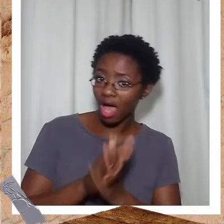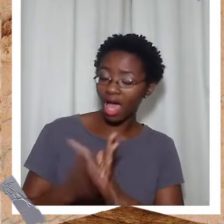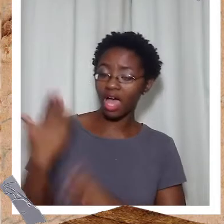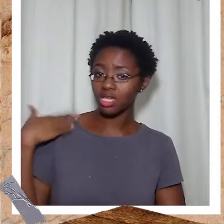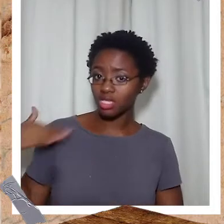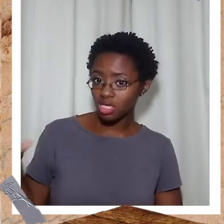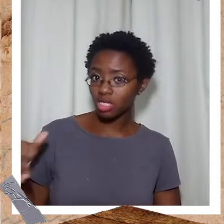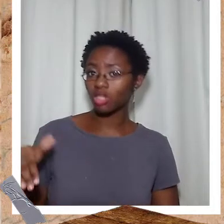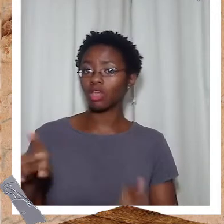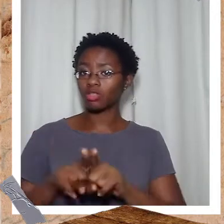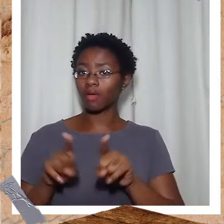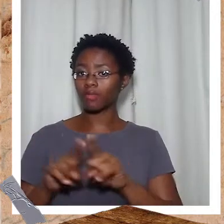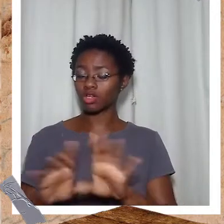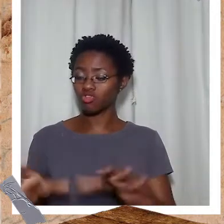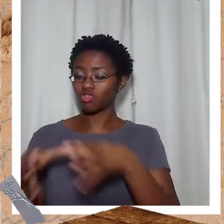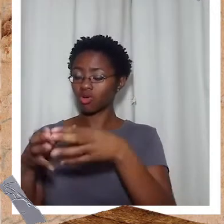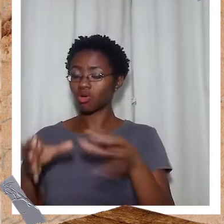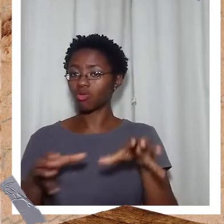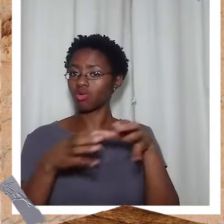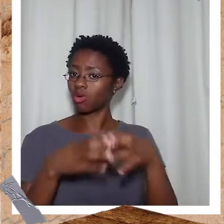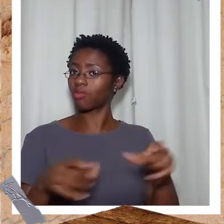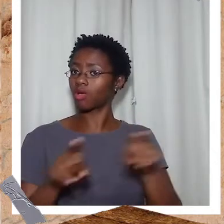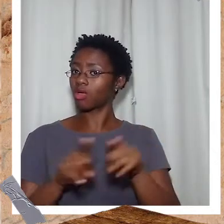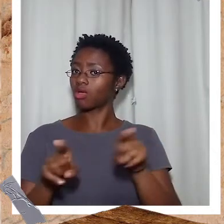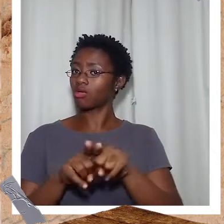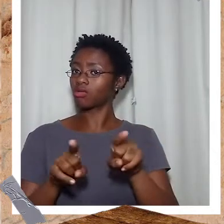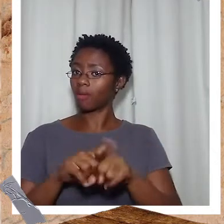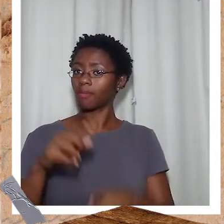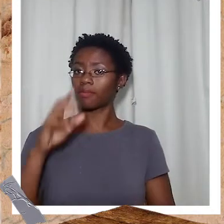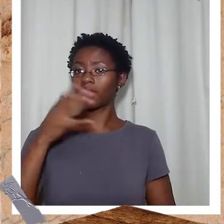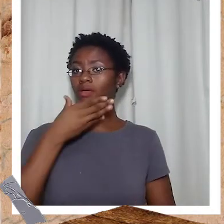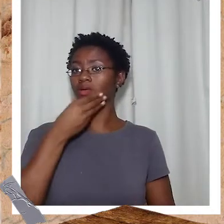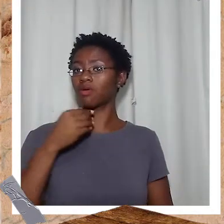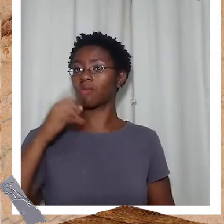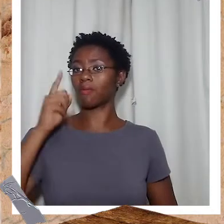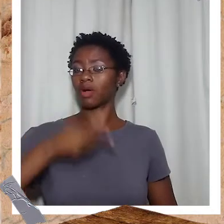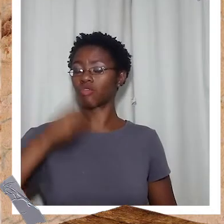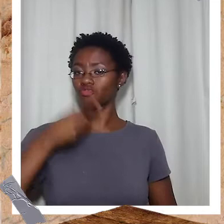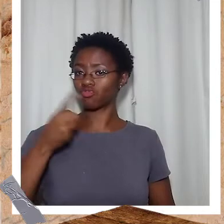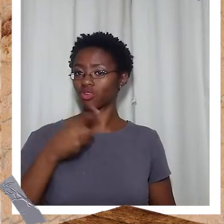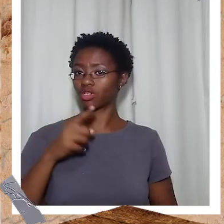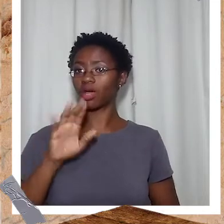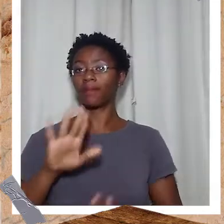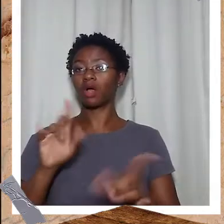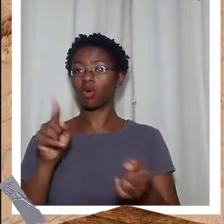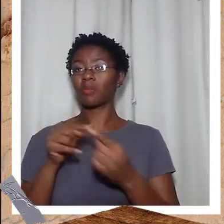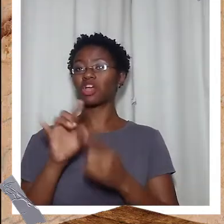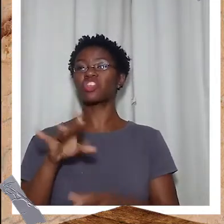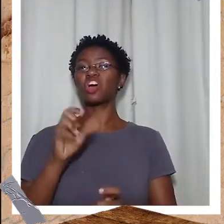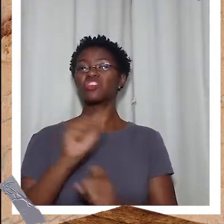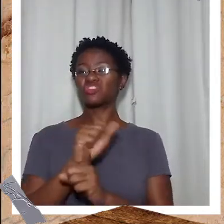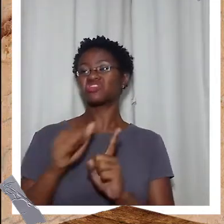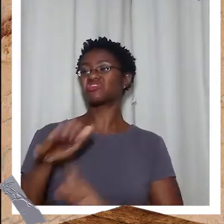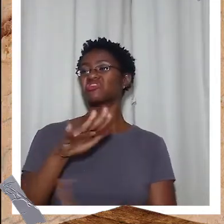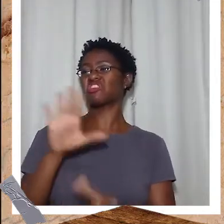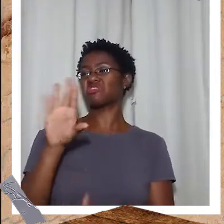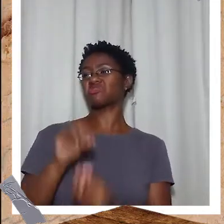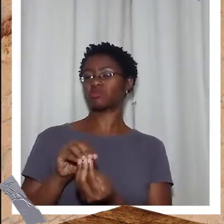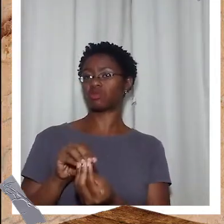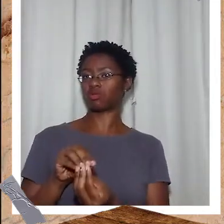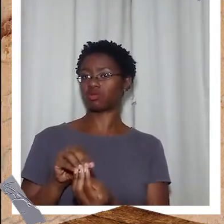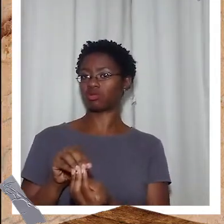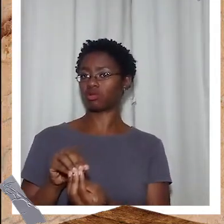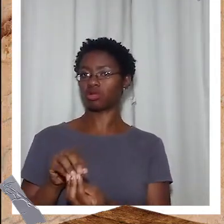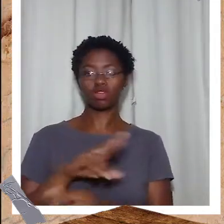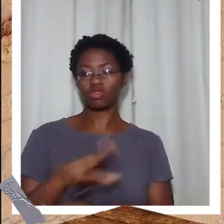ao reduzir a produção de Carolina de Jesus a uma espécie de sociologia apenas. E com isso eu não quero desfazer